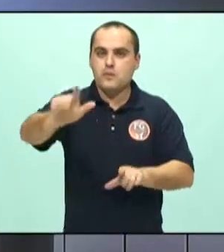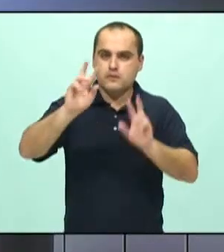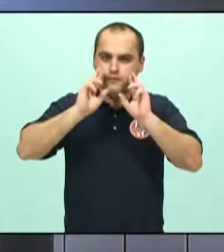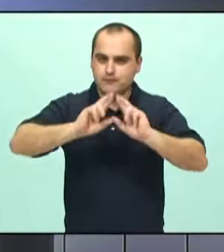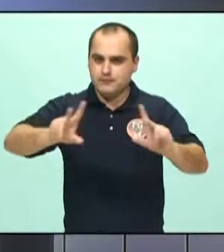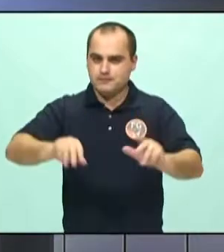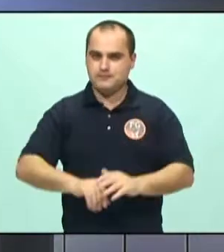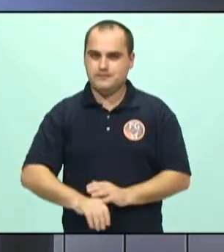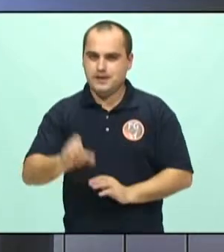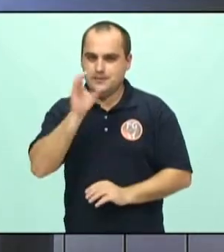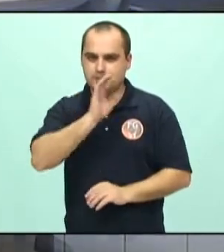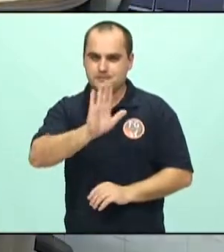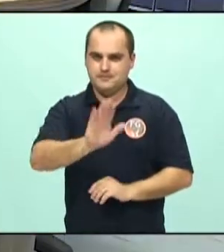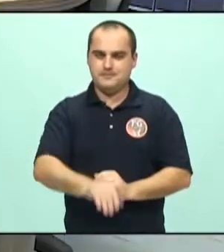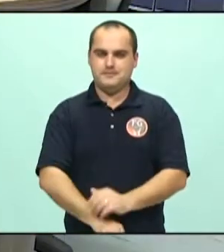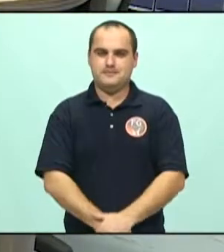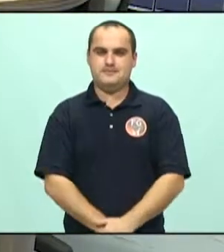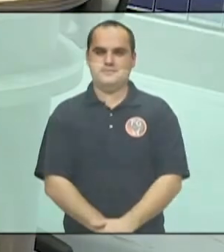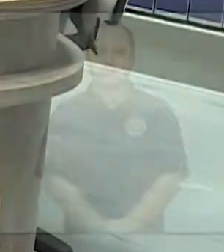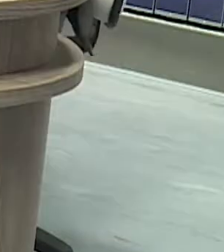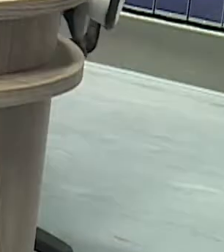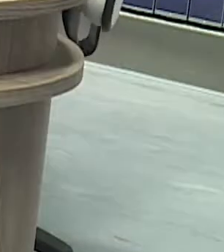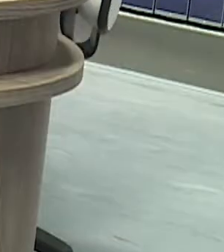Nós voltamos em seguida, até já.